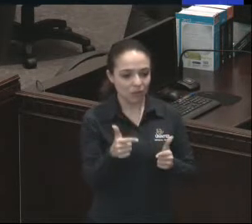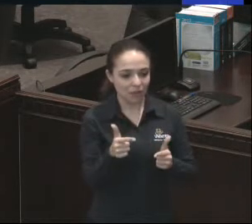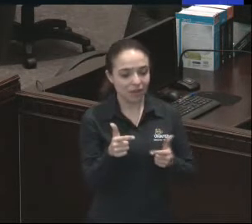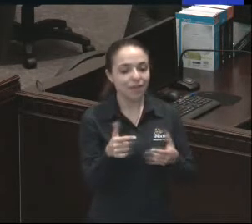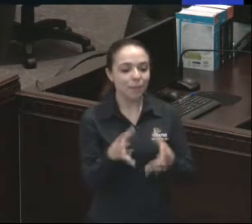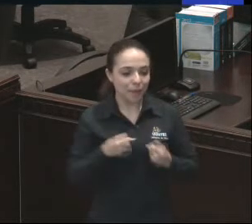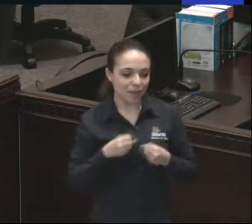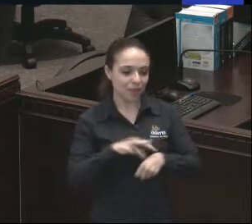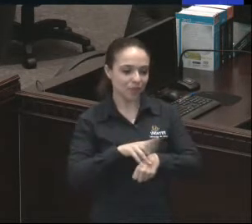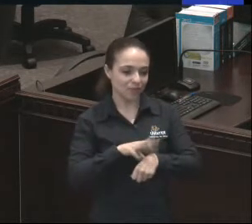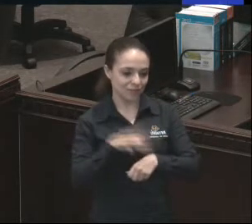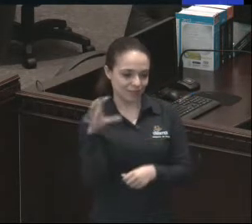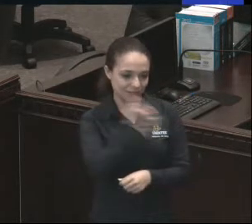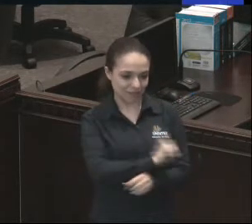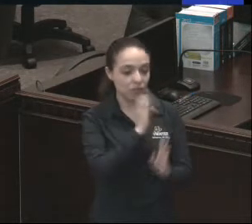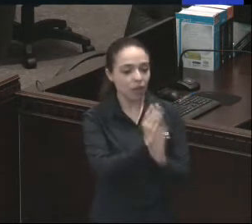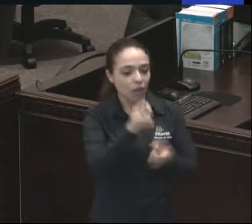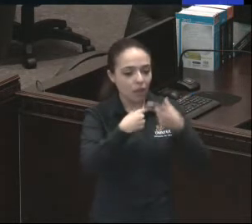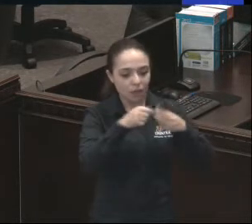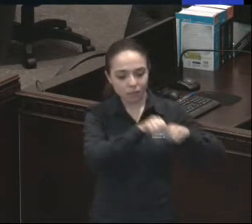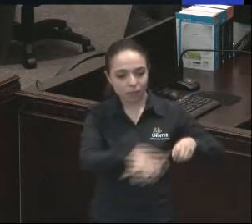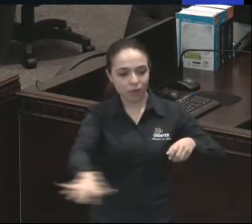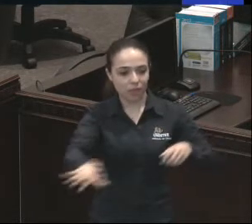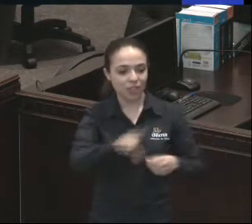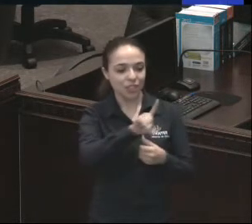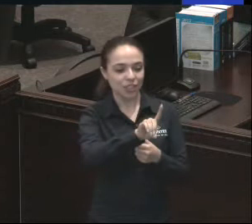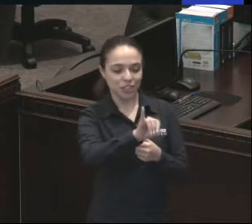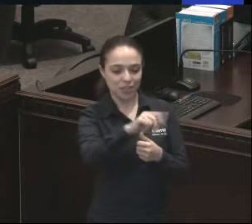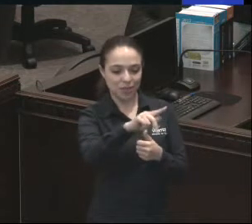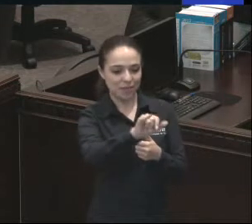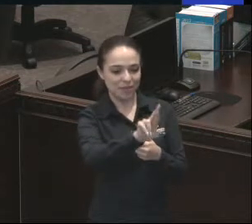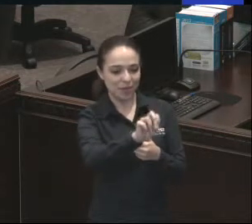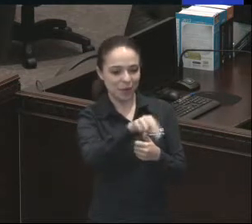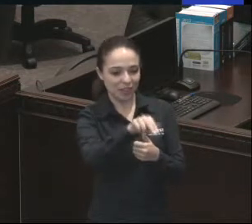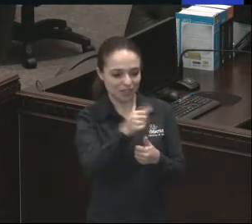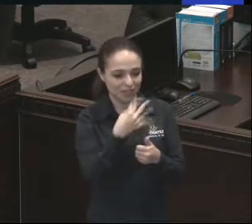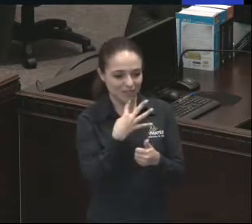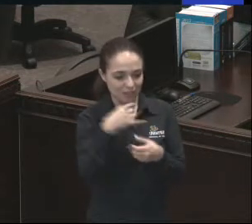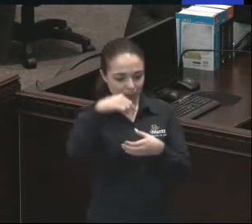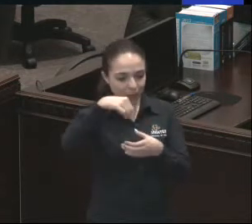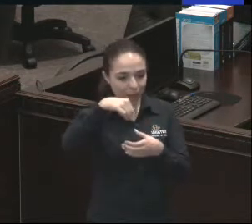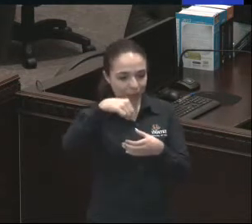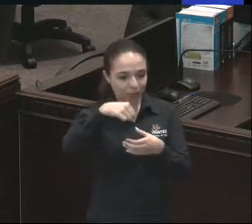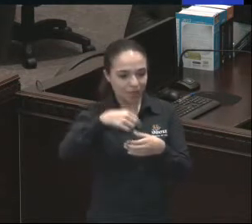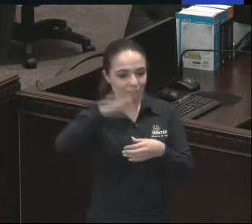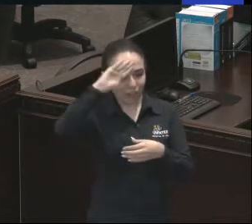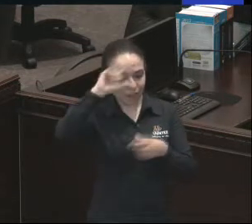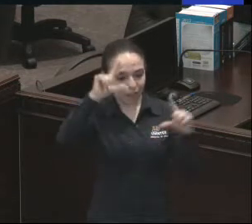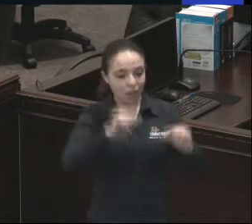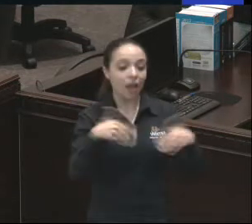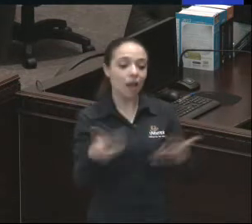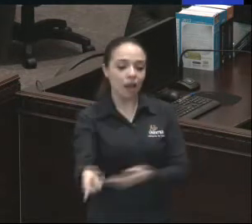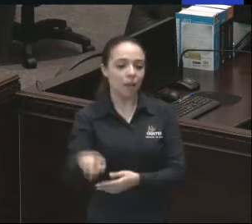Esse foi o primeiro trabalho que a gente publicou, do efeito da dipirônia no Jundiá, Jundiá e Randia Kelly. A gente não